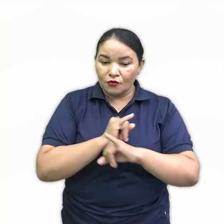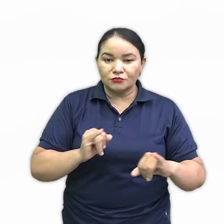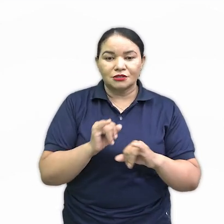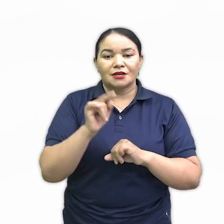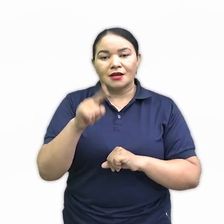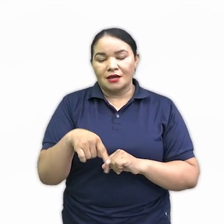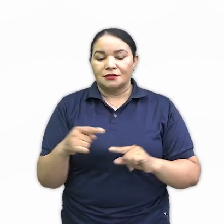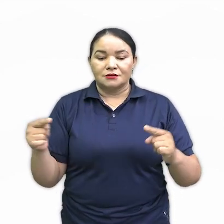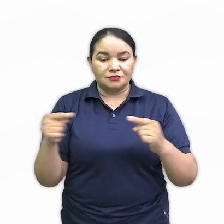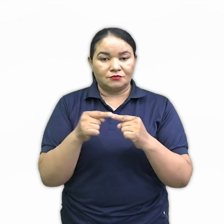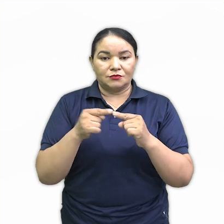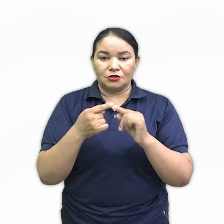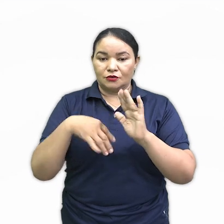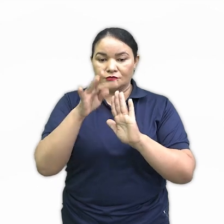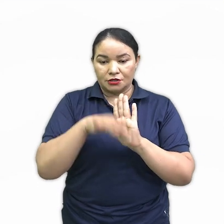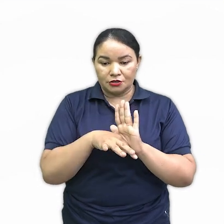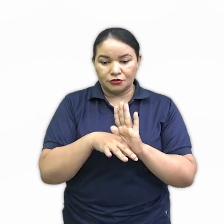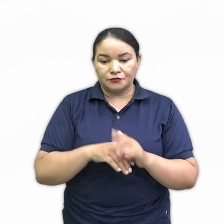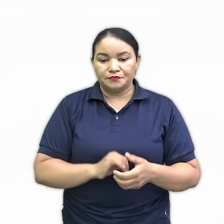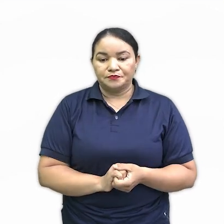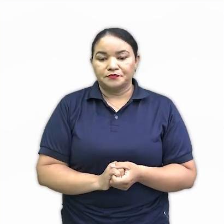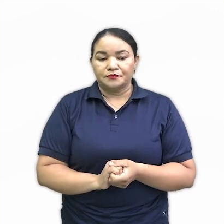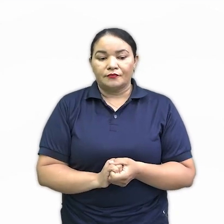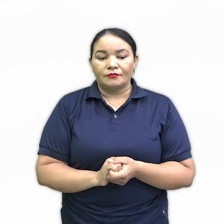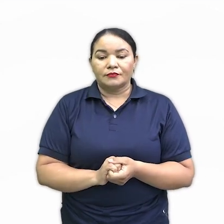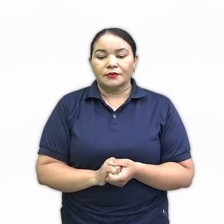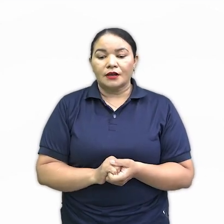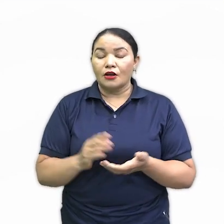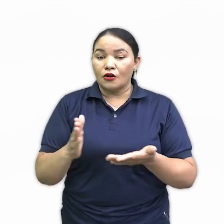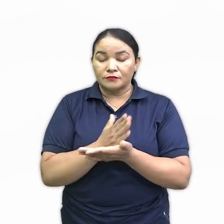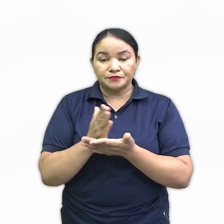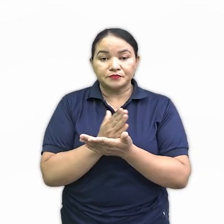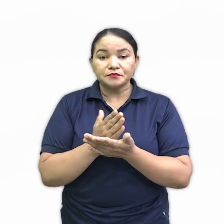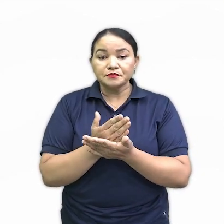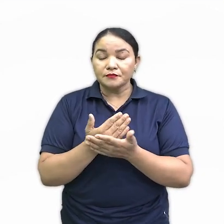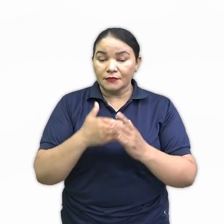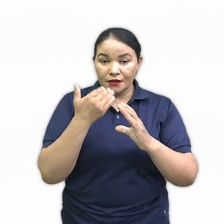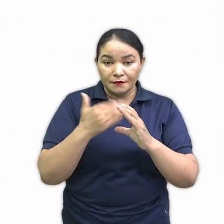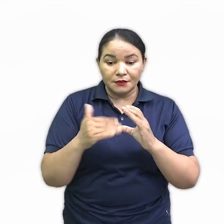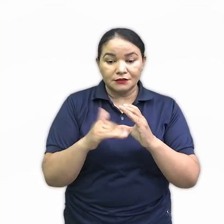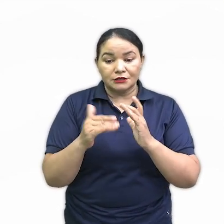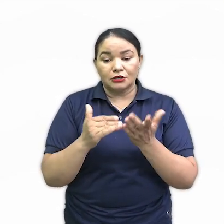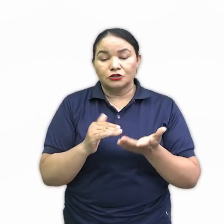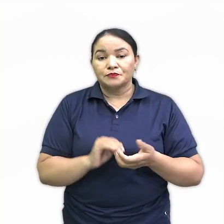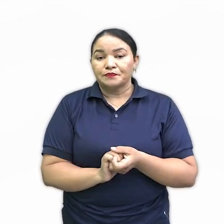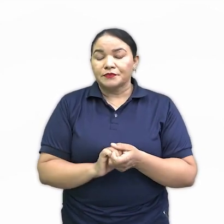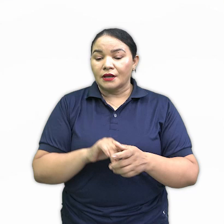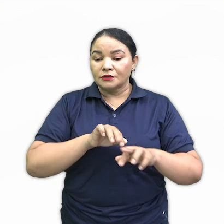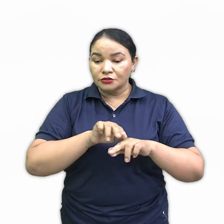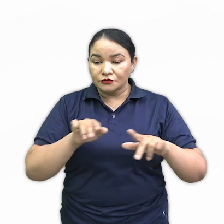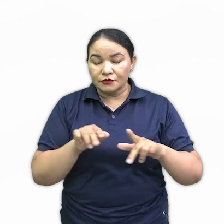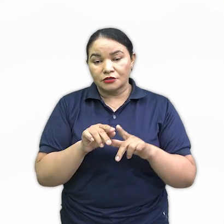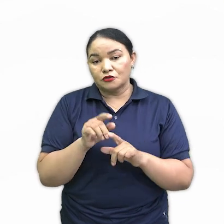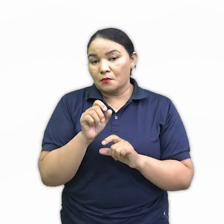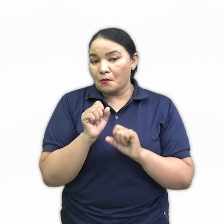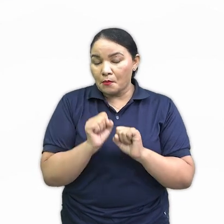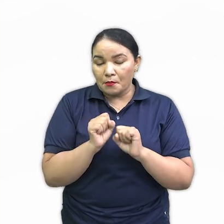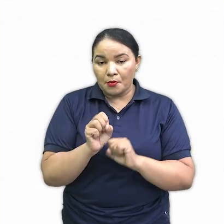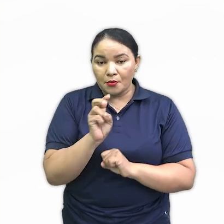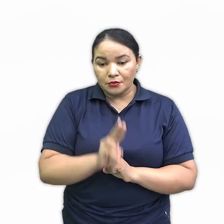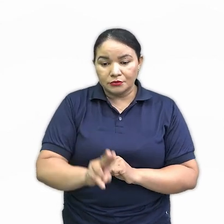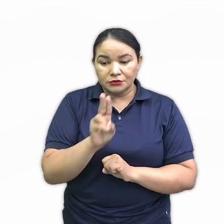aqui os e-mails, que são essas mensagens eletrônicas, e elas podem ser usadas para